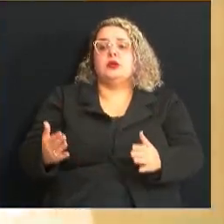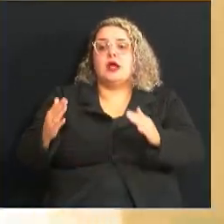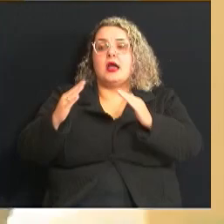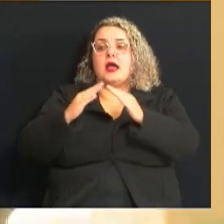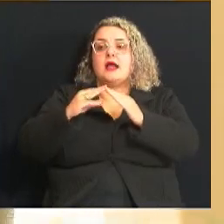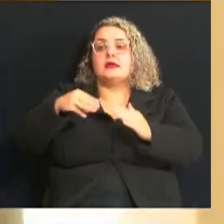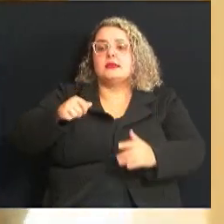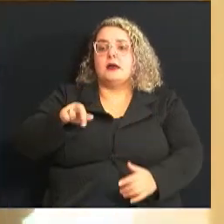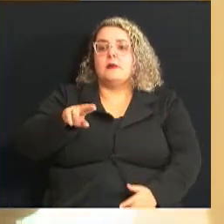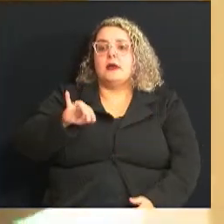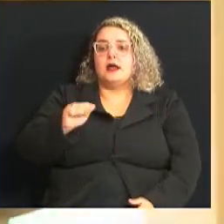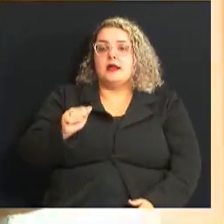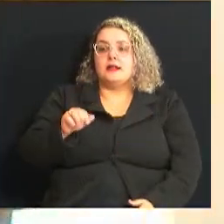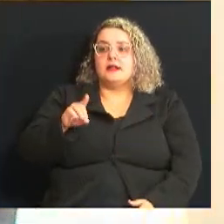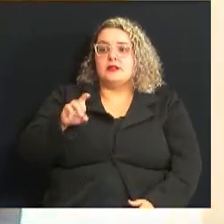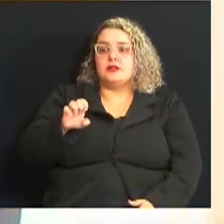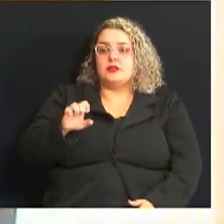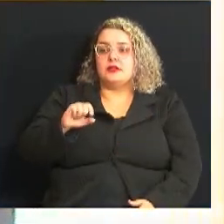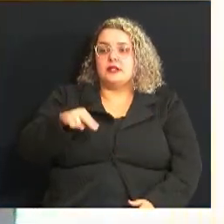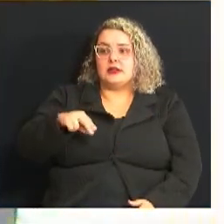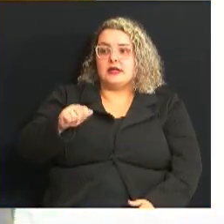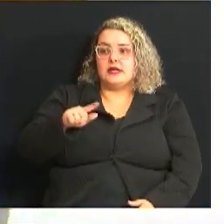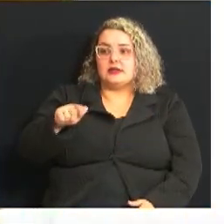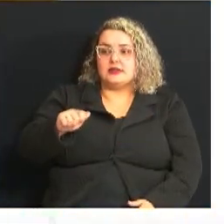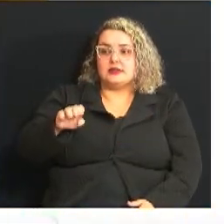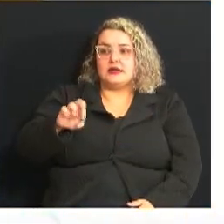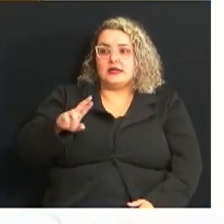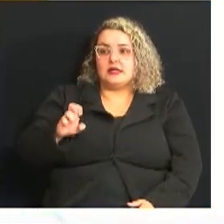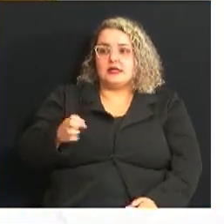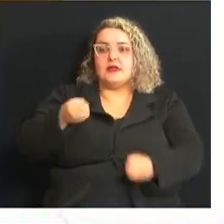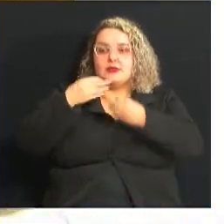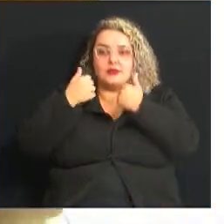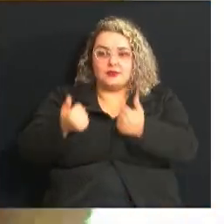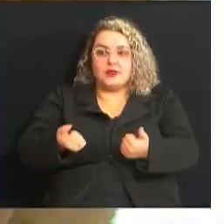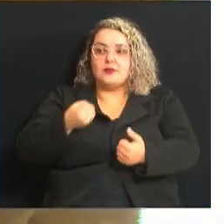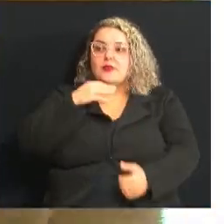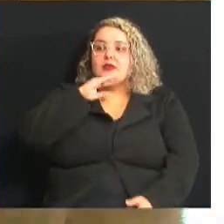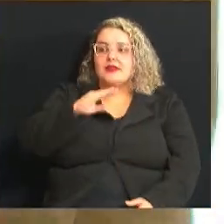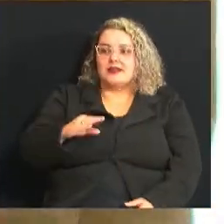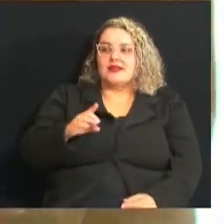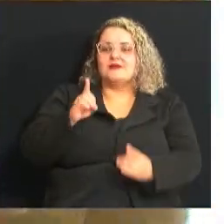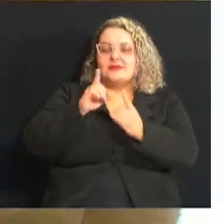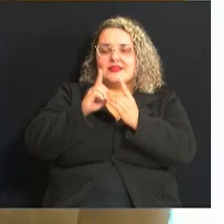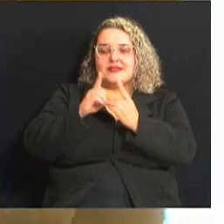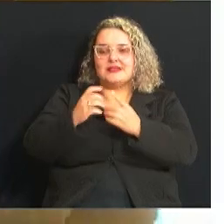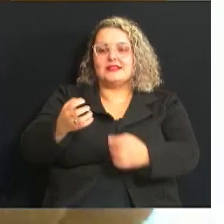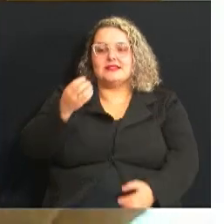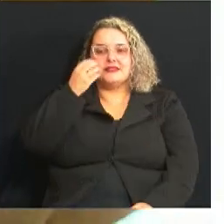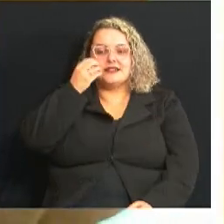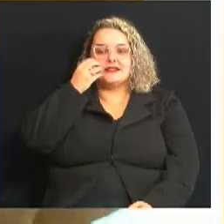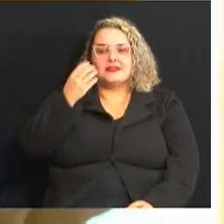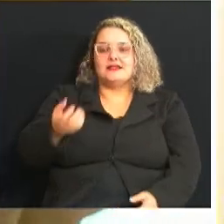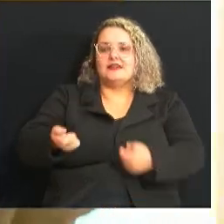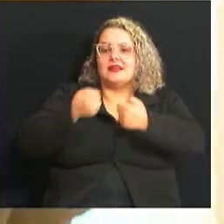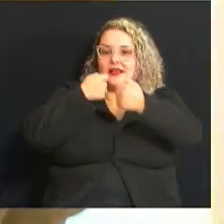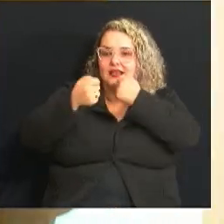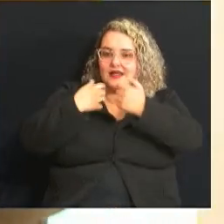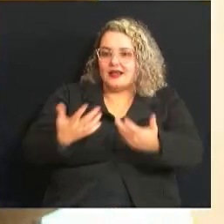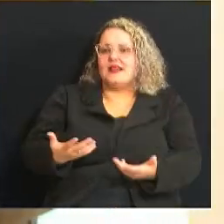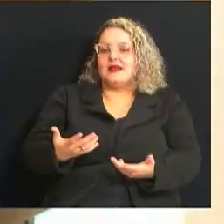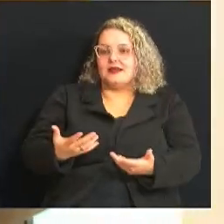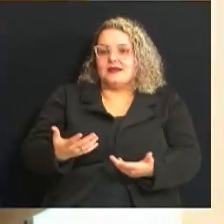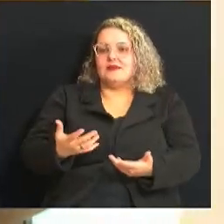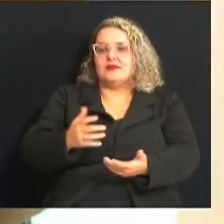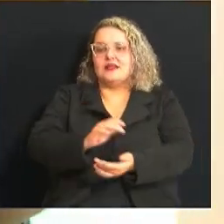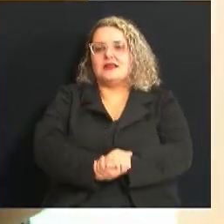Nazaré. Estou com a Adriele aqui, tudo bem? Boa tarde, muito obrigado por atender a nossa reportagem. Eu que agradeço pela oportunidade de